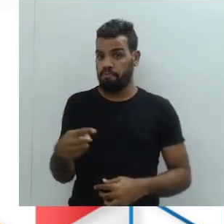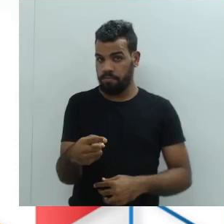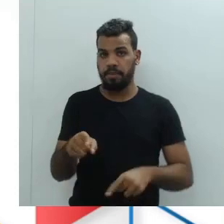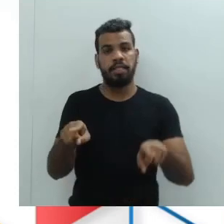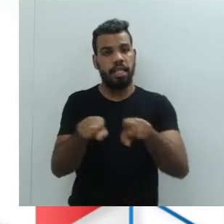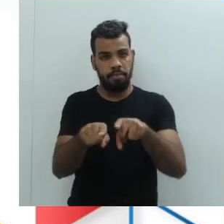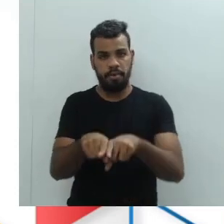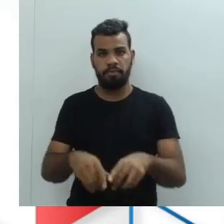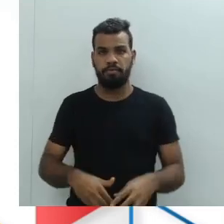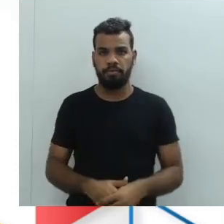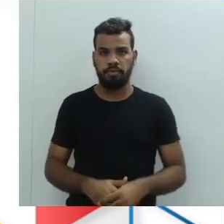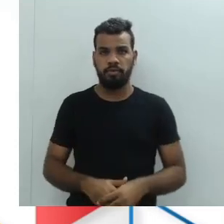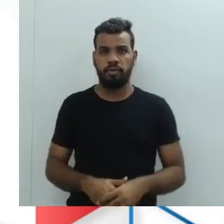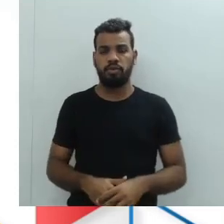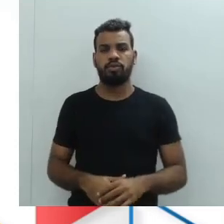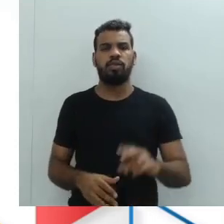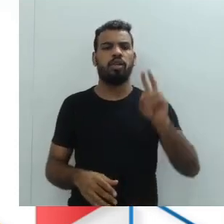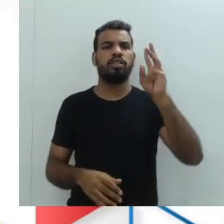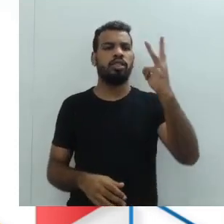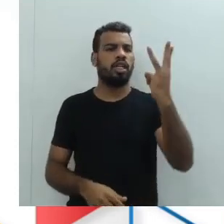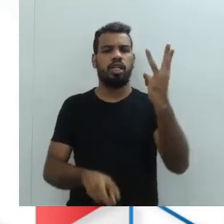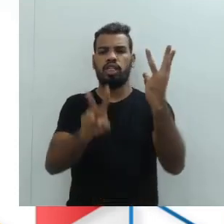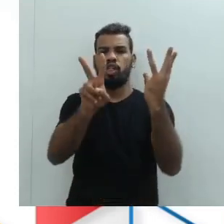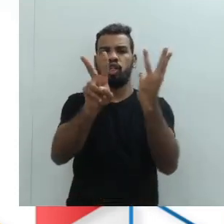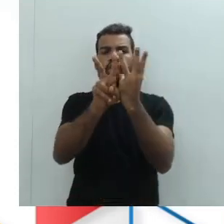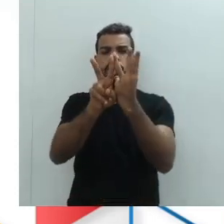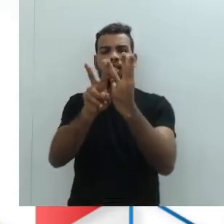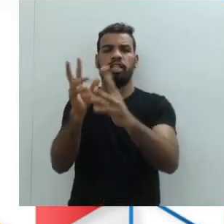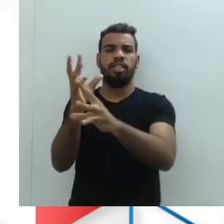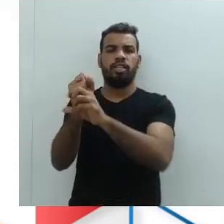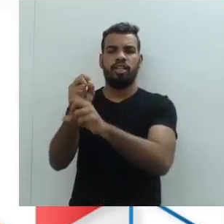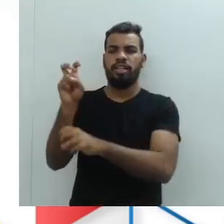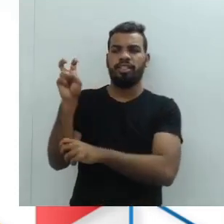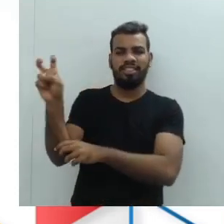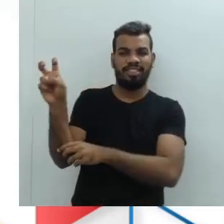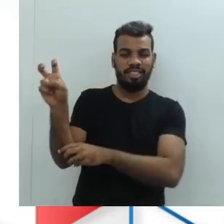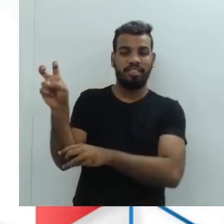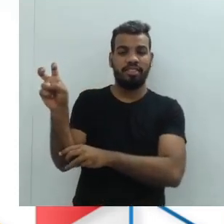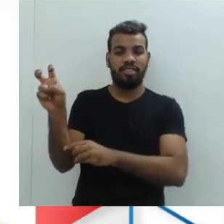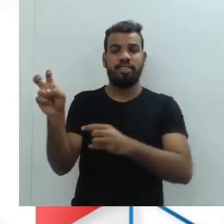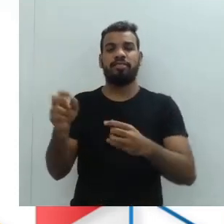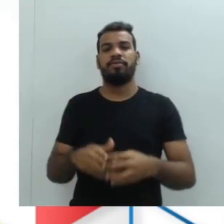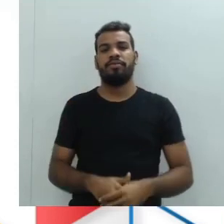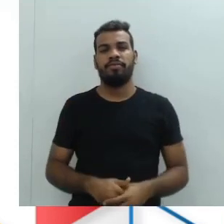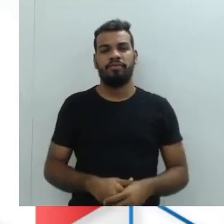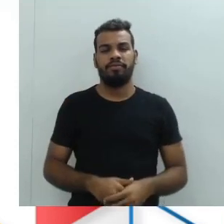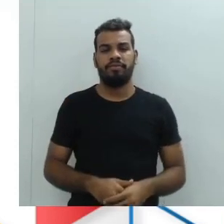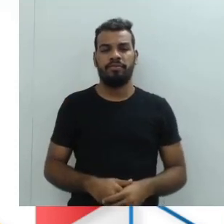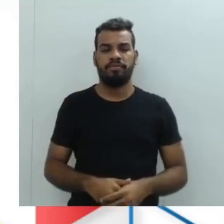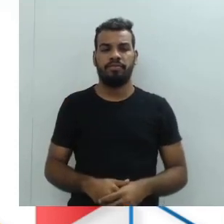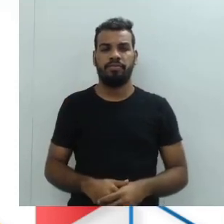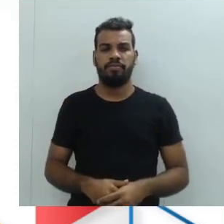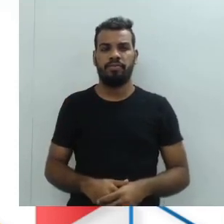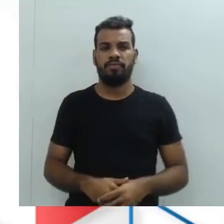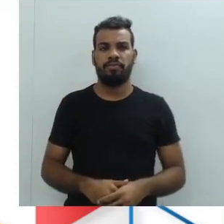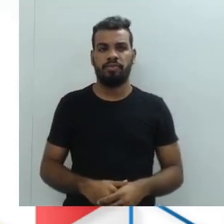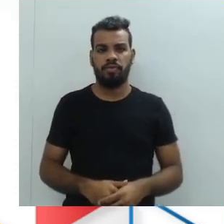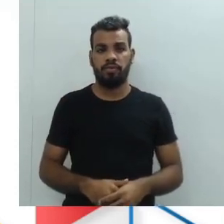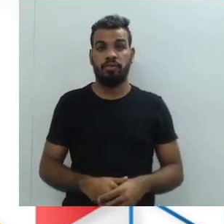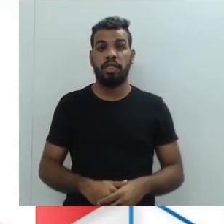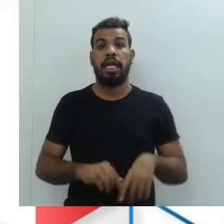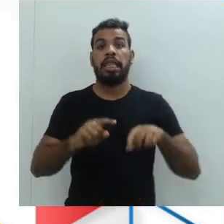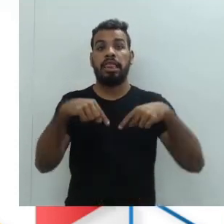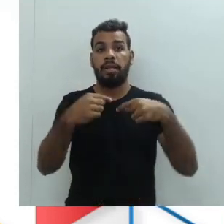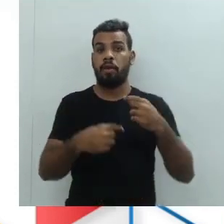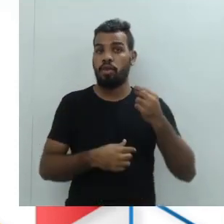também para o Santa Cruz, um total de 5 pessoas, que inclui meninos e meninas. Quando você vai para o time do